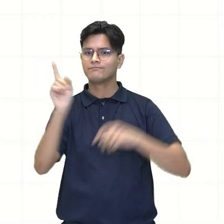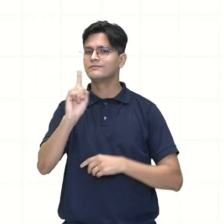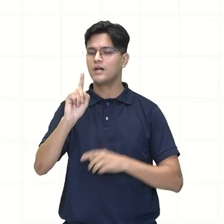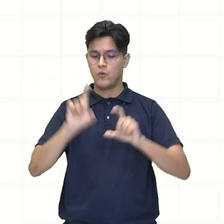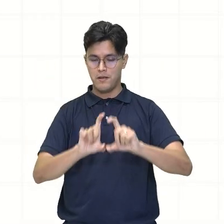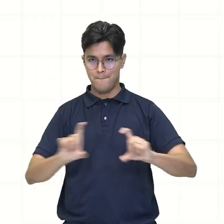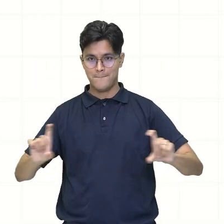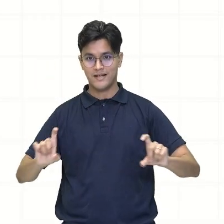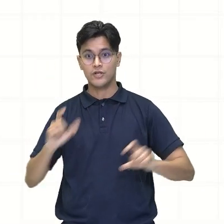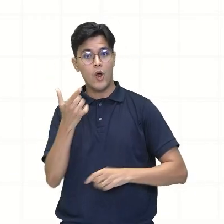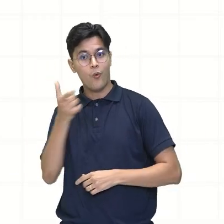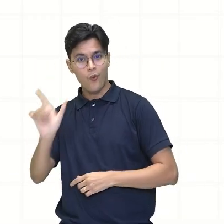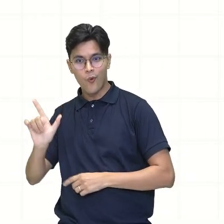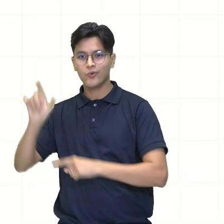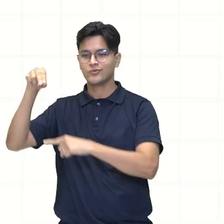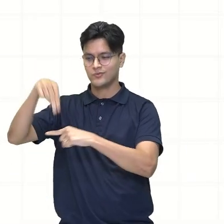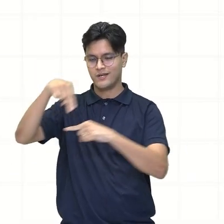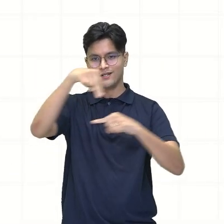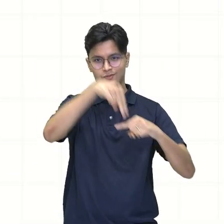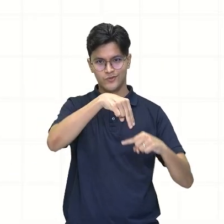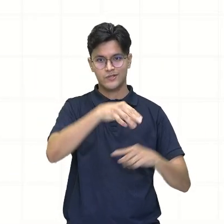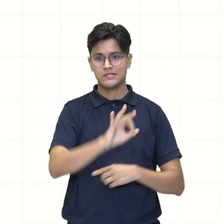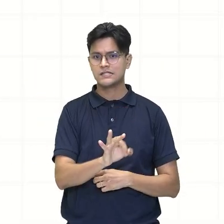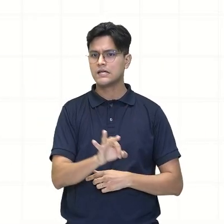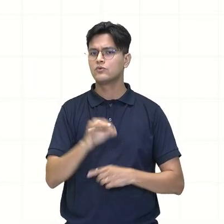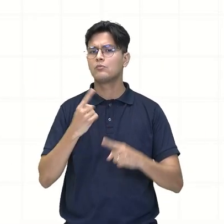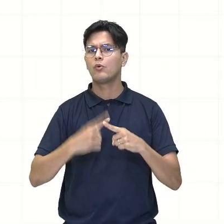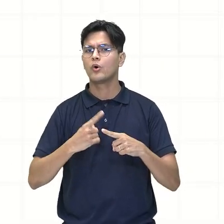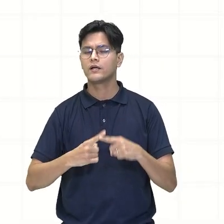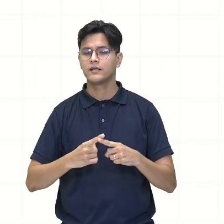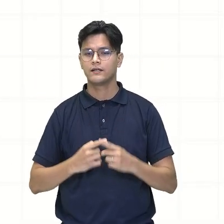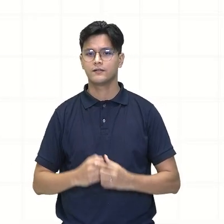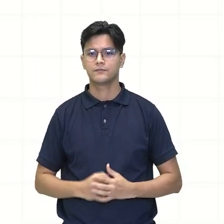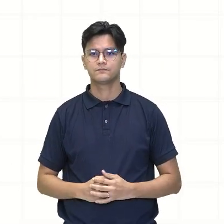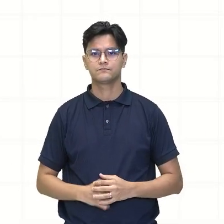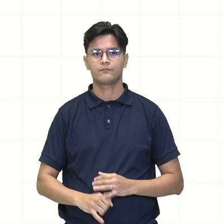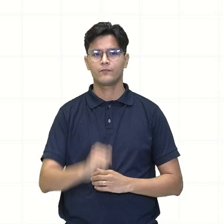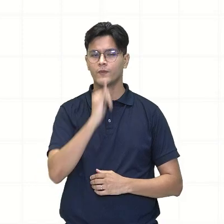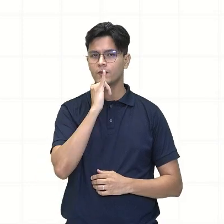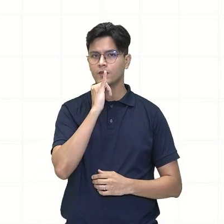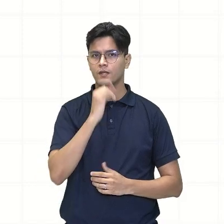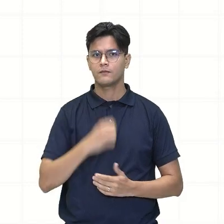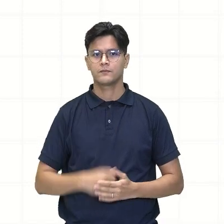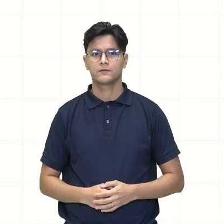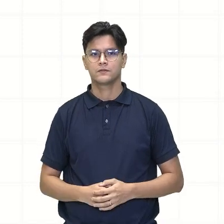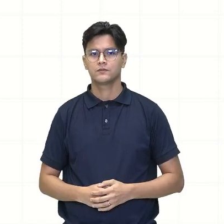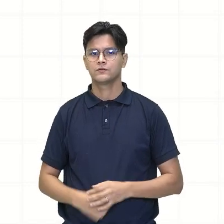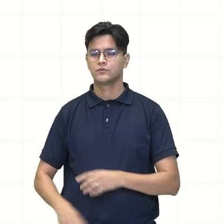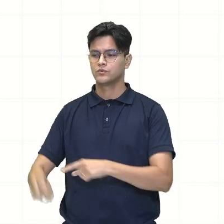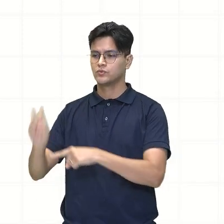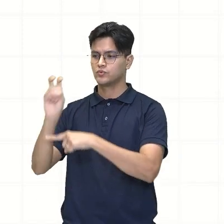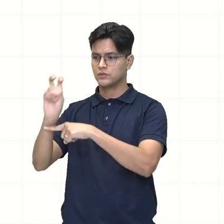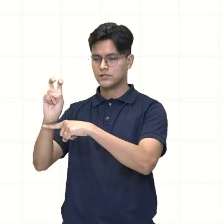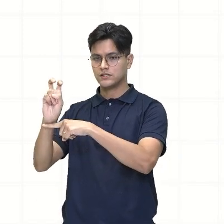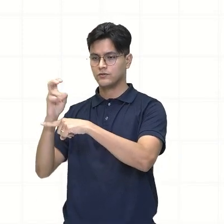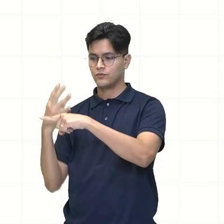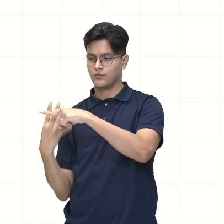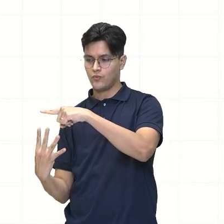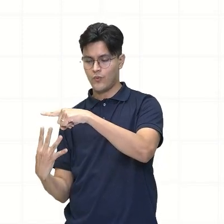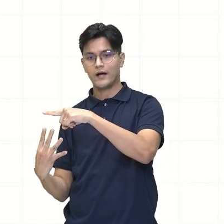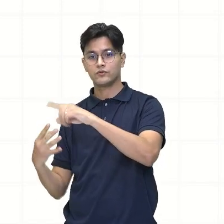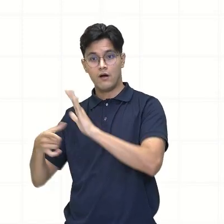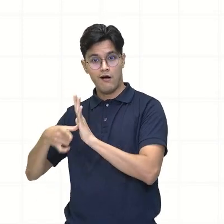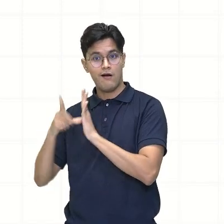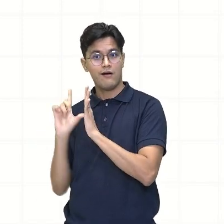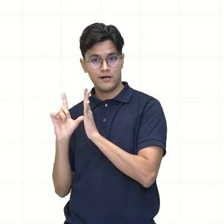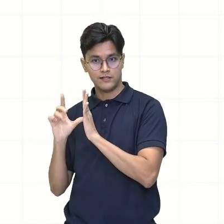posso. Por quê? Porque eu não tenho aí, por exemplo, o denominador do 5 era o 4, né? E